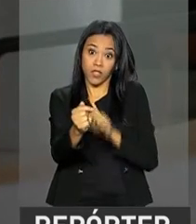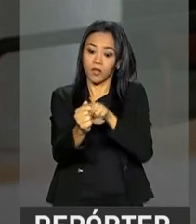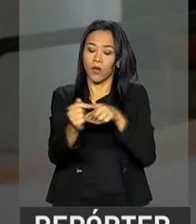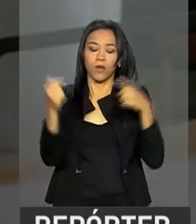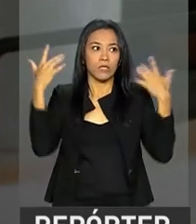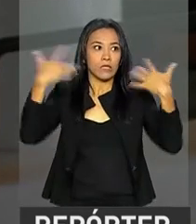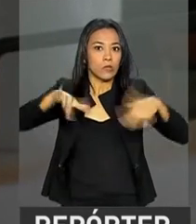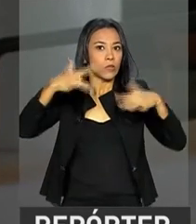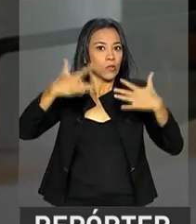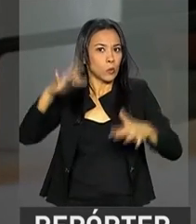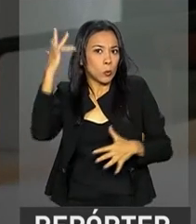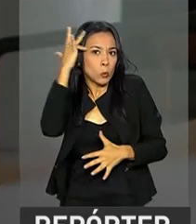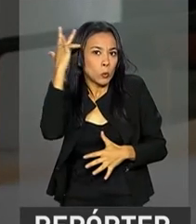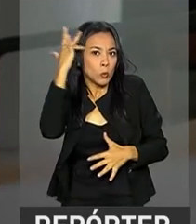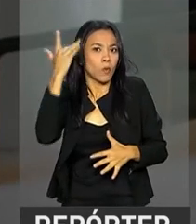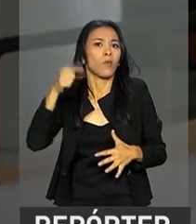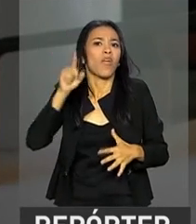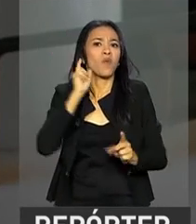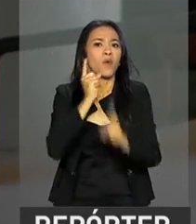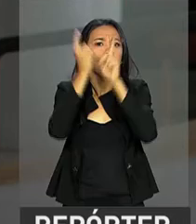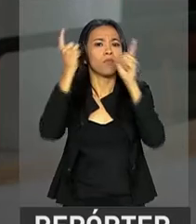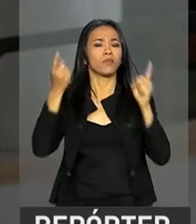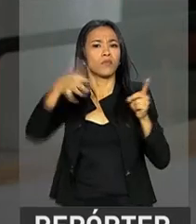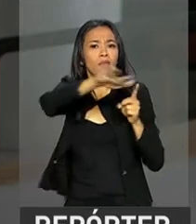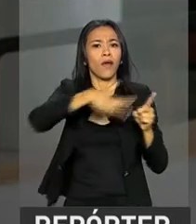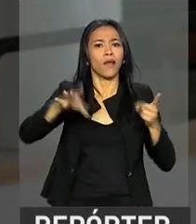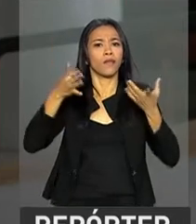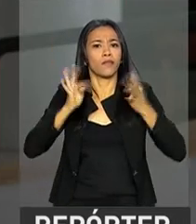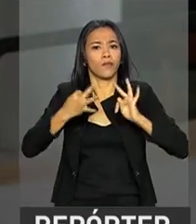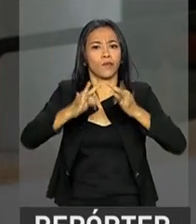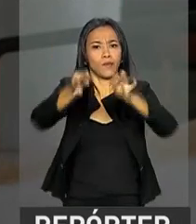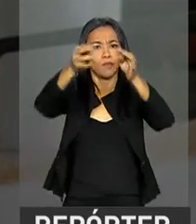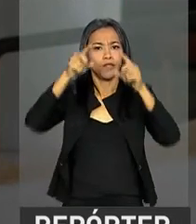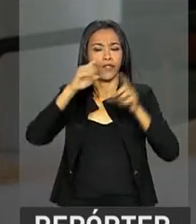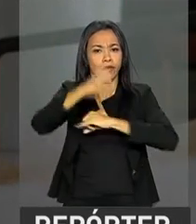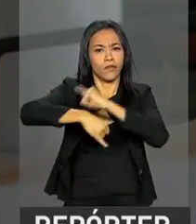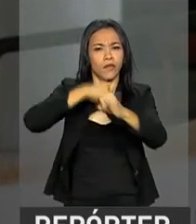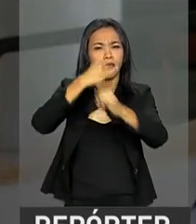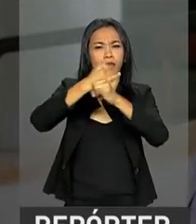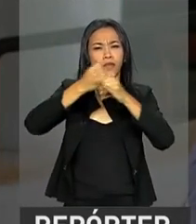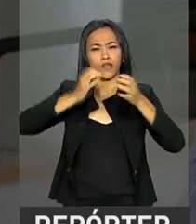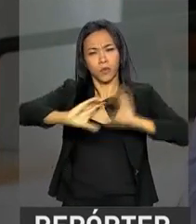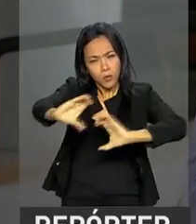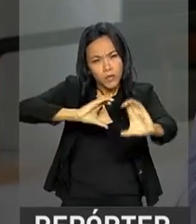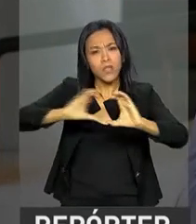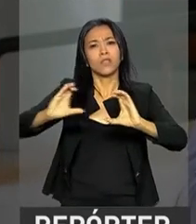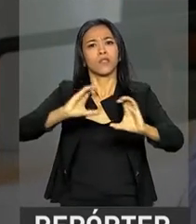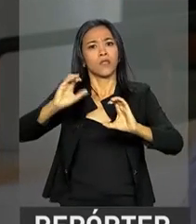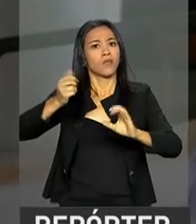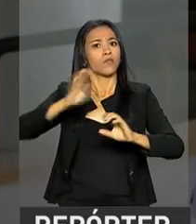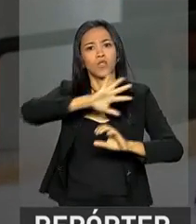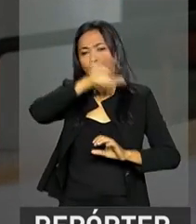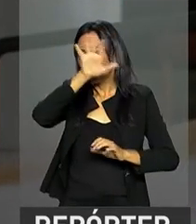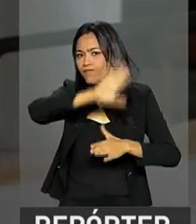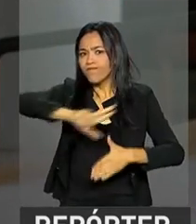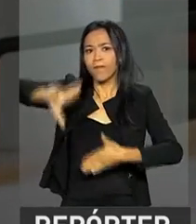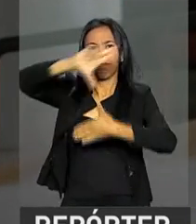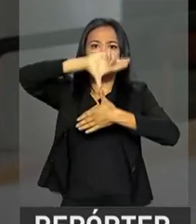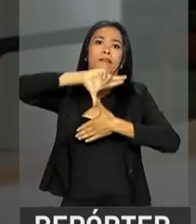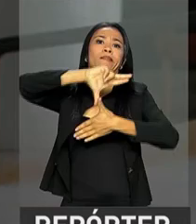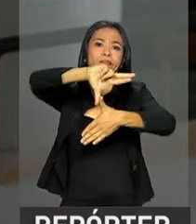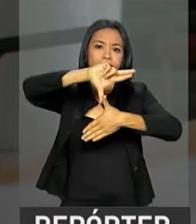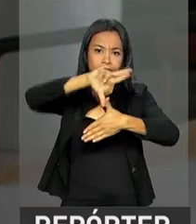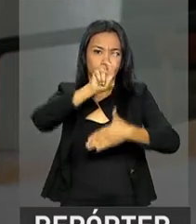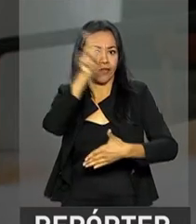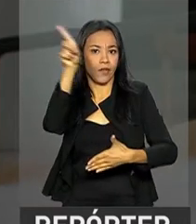evento de tecnologia da informação telecomunicações e internet de toda a américa latina a abertura deste evento portanto